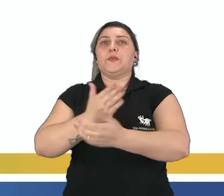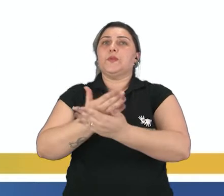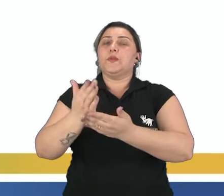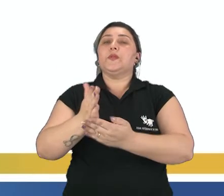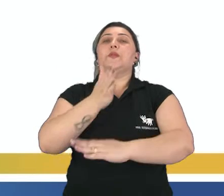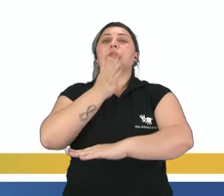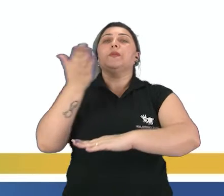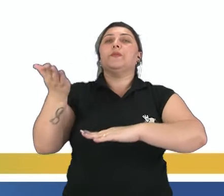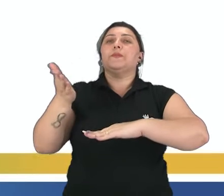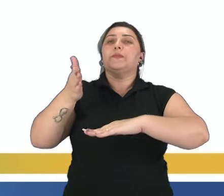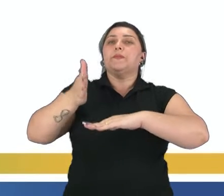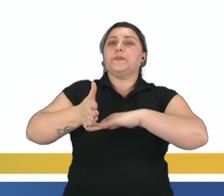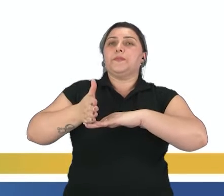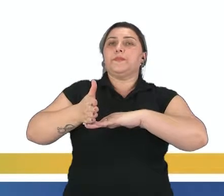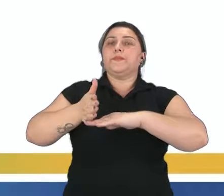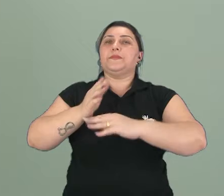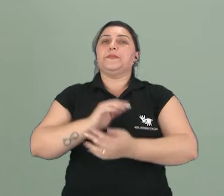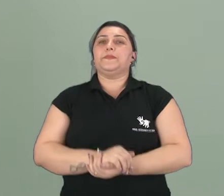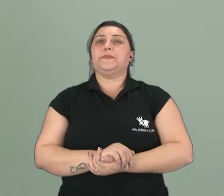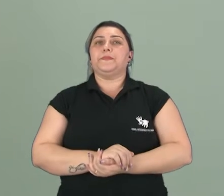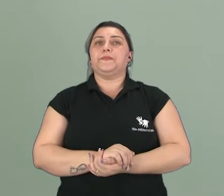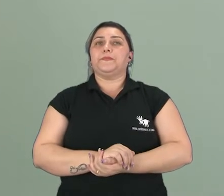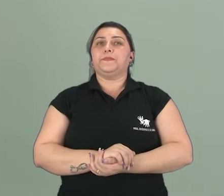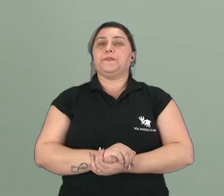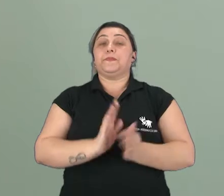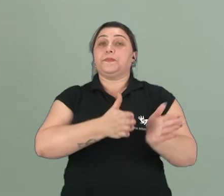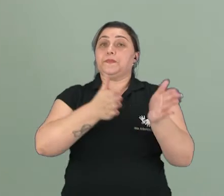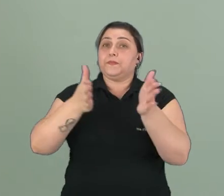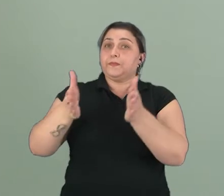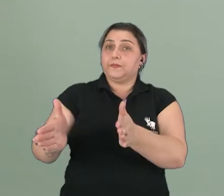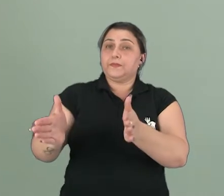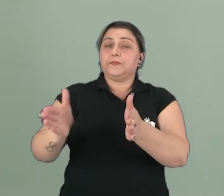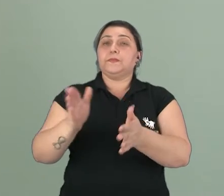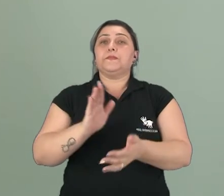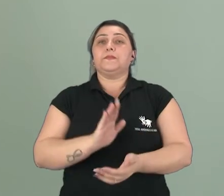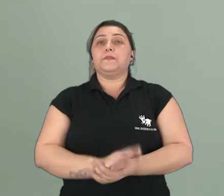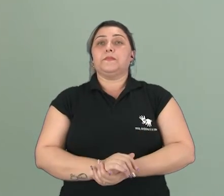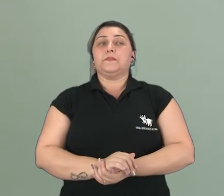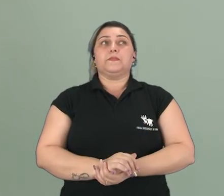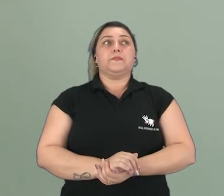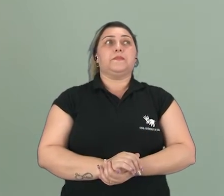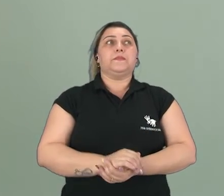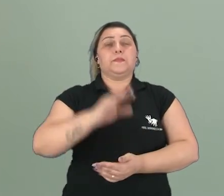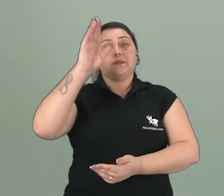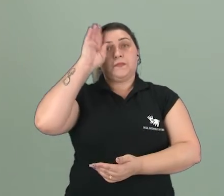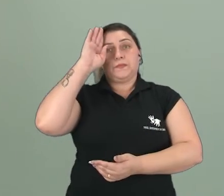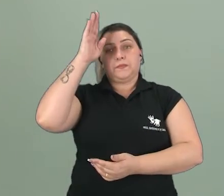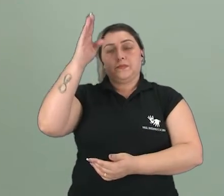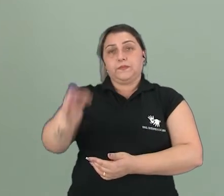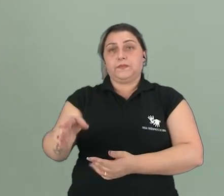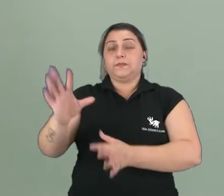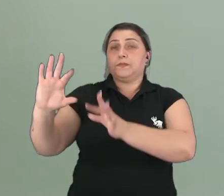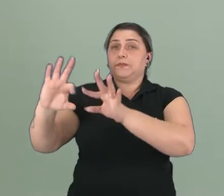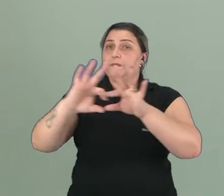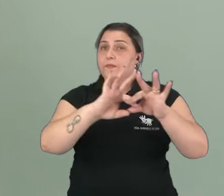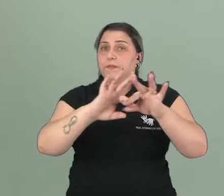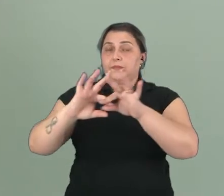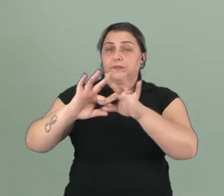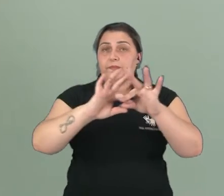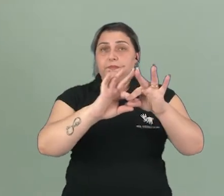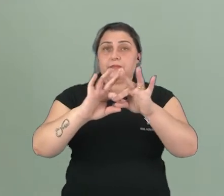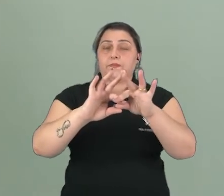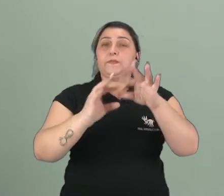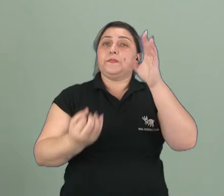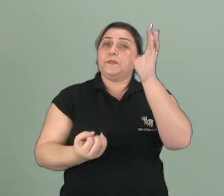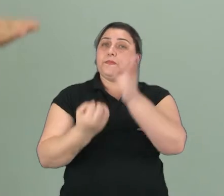Média e também o início da Idade Moderna. Então, esse processo de, principalmente, contextualização